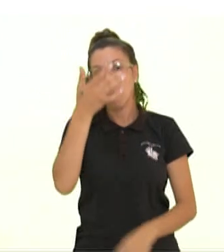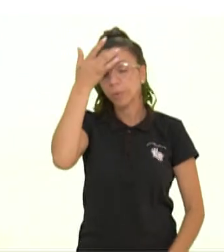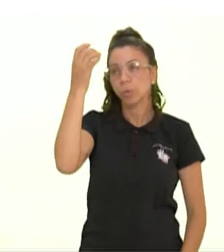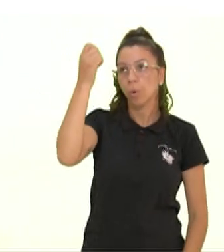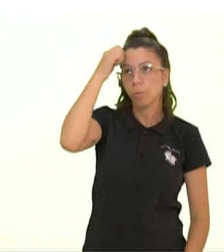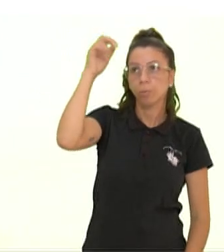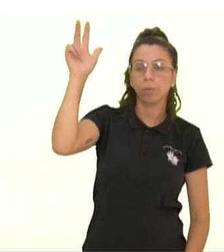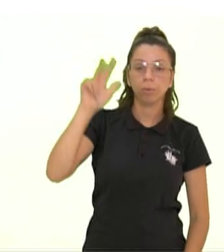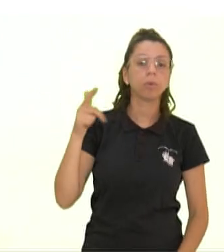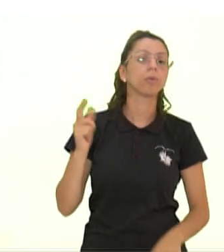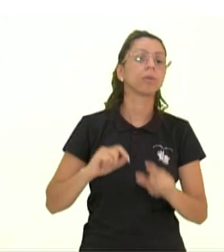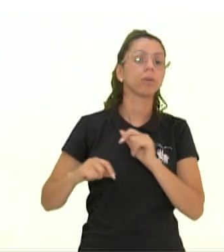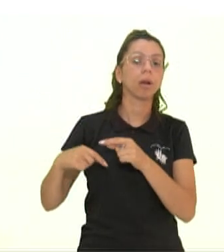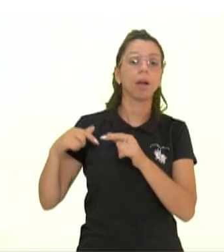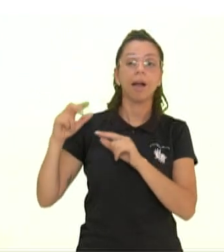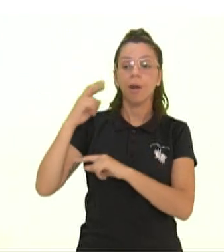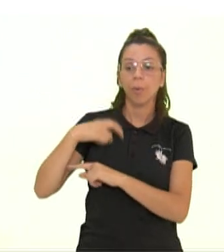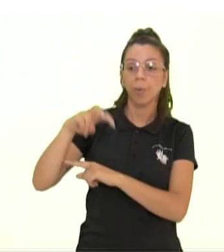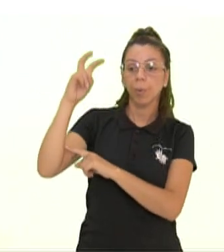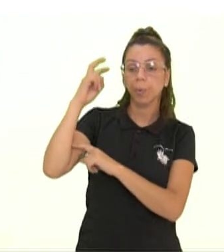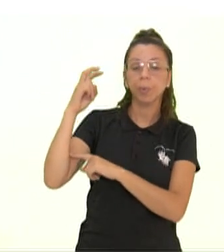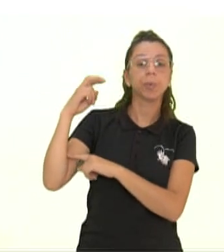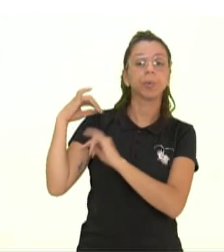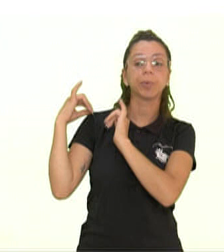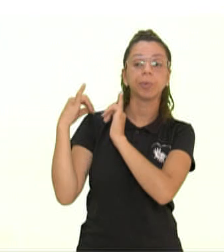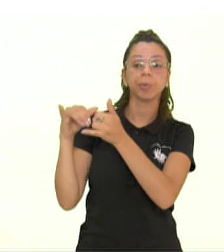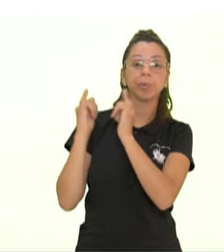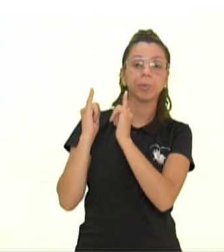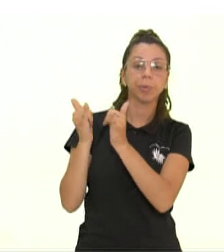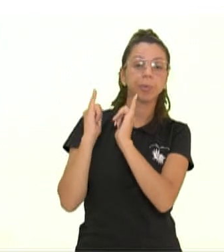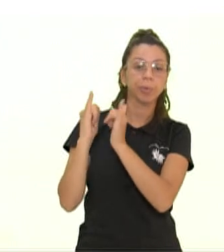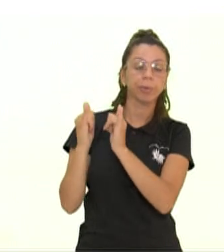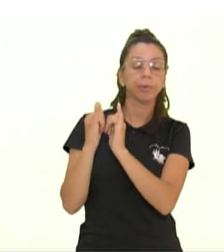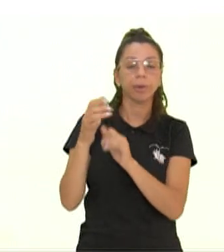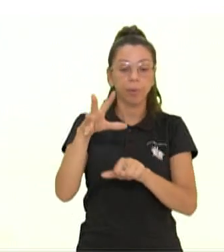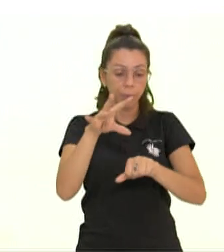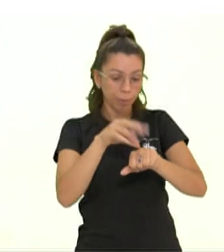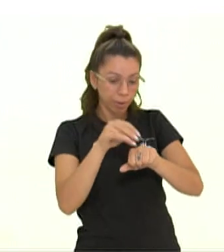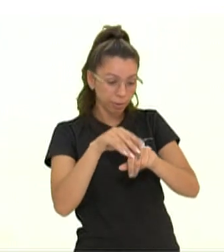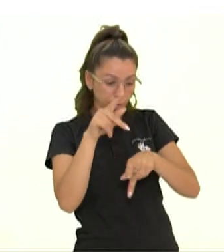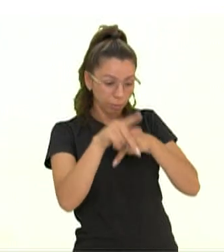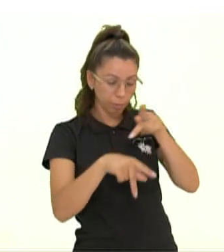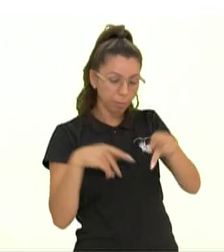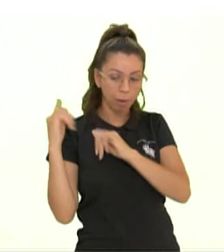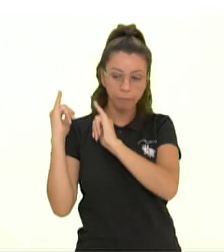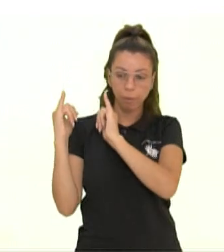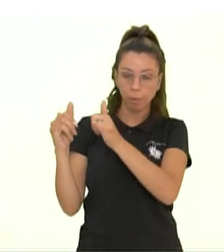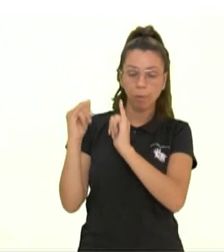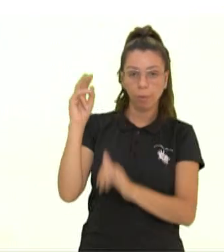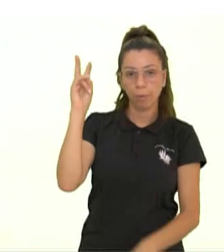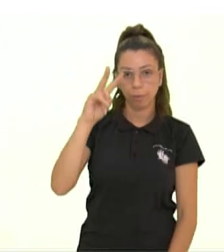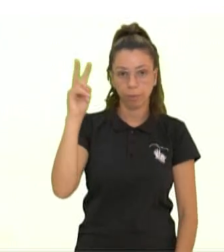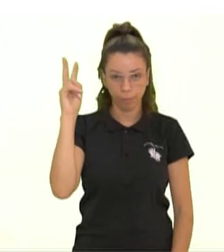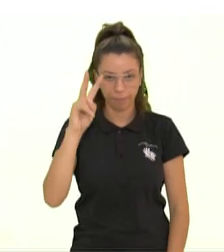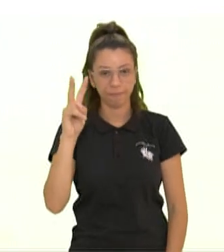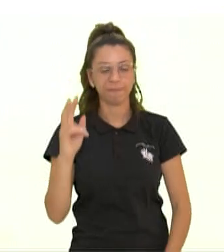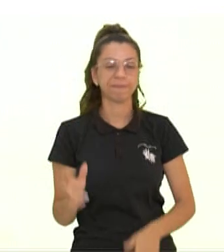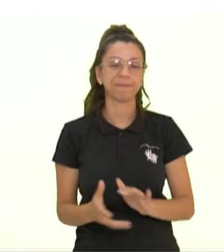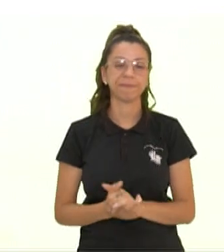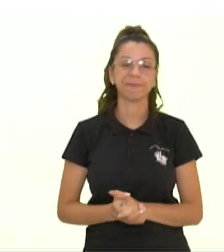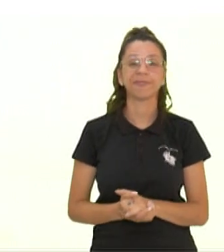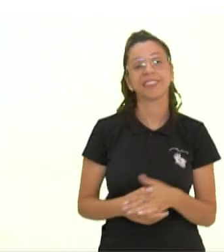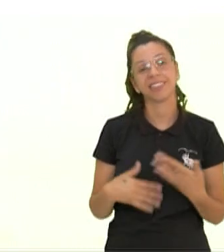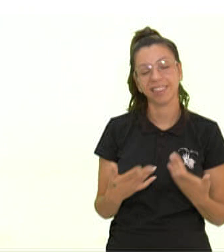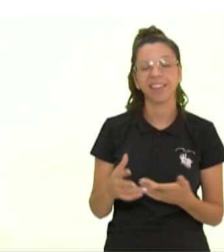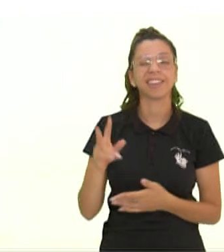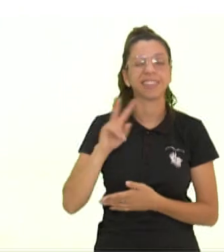que passam a cultura através da fala, né? Então, conhecimentos do seu povo através da fala, os contadores de histórias. E a gente